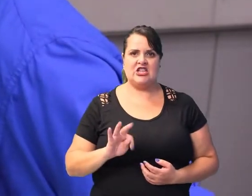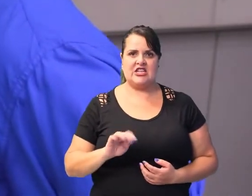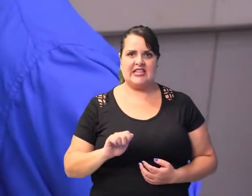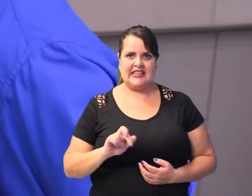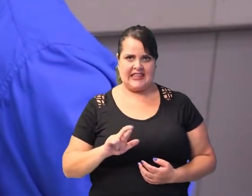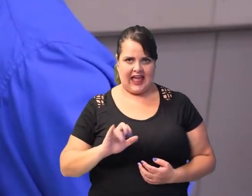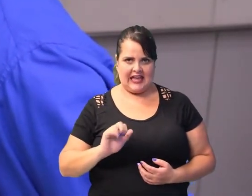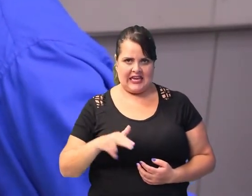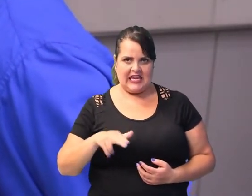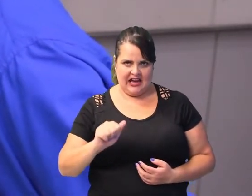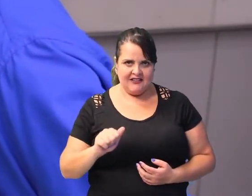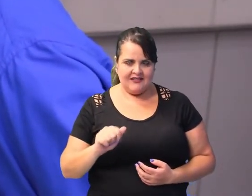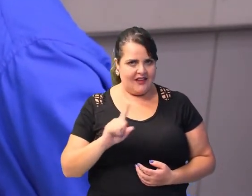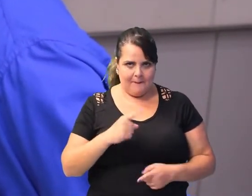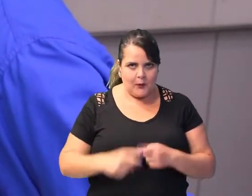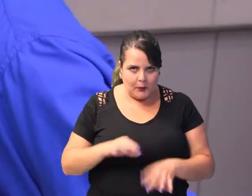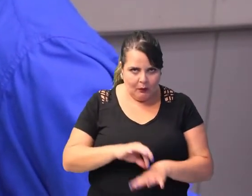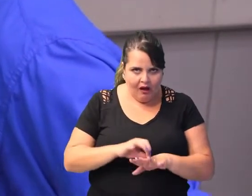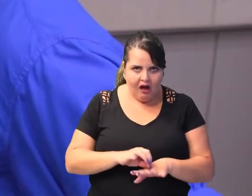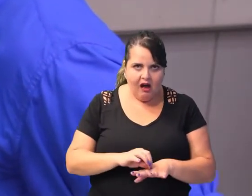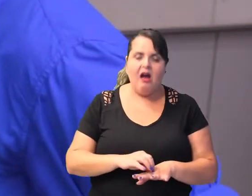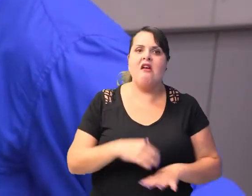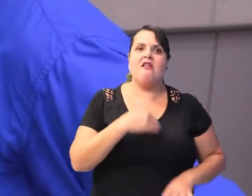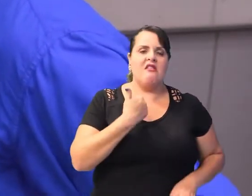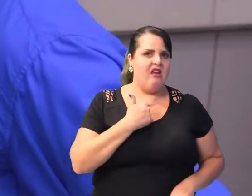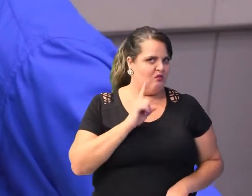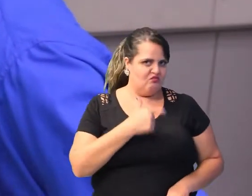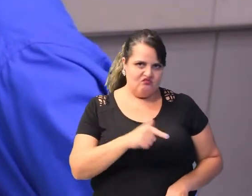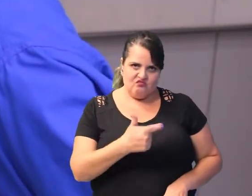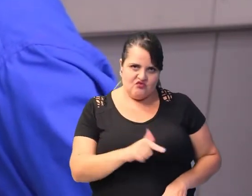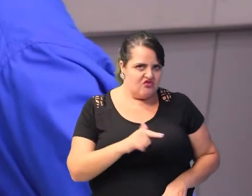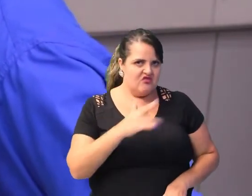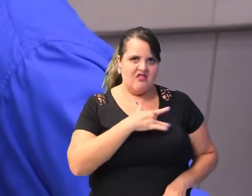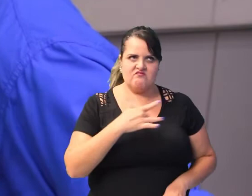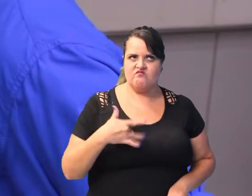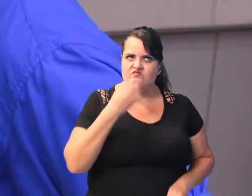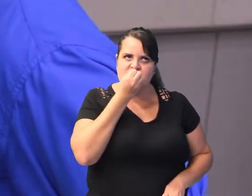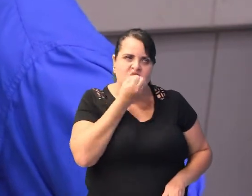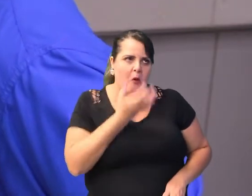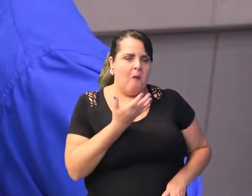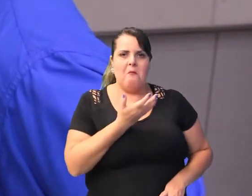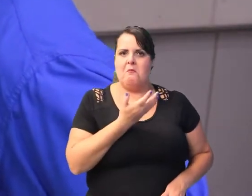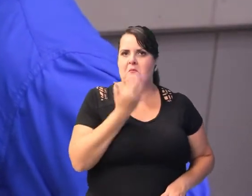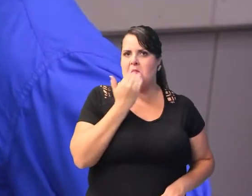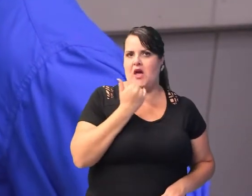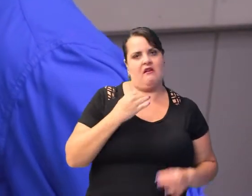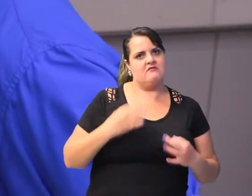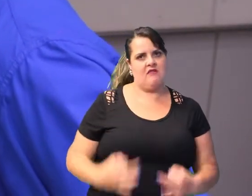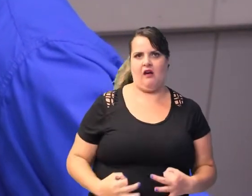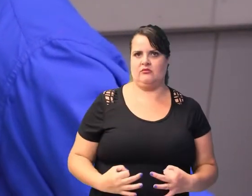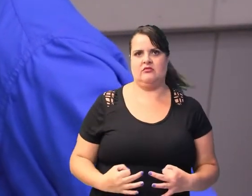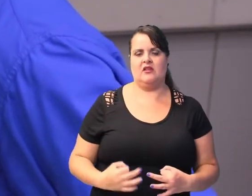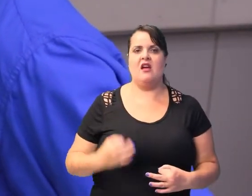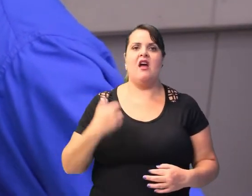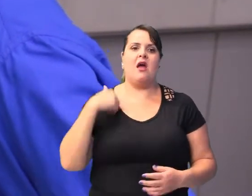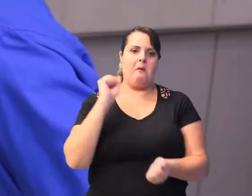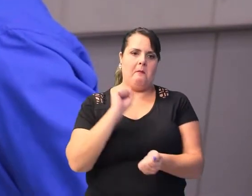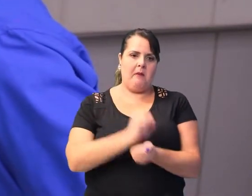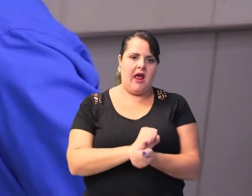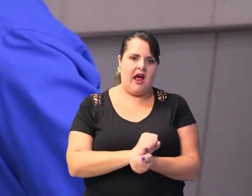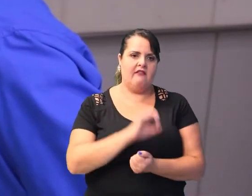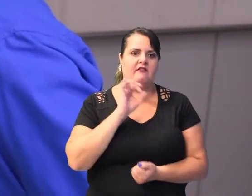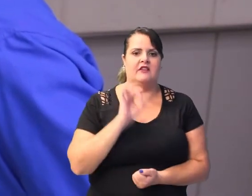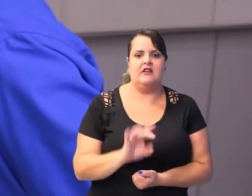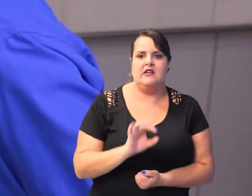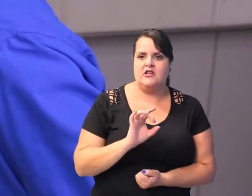dava bem porque dá para fazer 100 anos por jack everton ea gente que acha que eu esperando sinônimo de comer bem não é muito pelo contrário vai